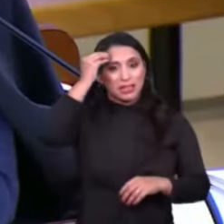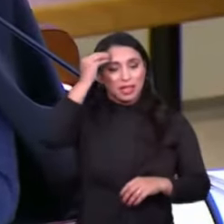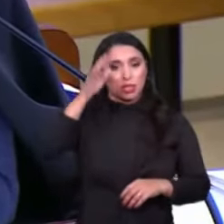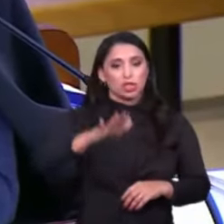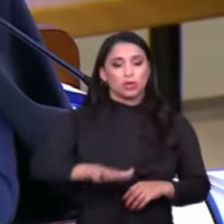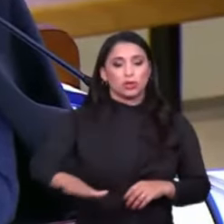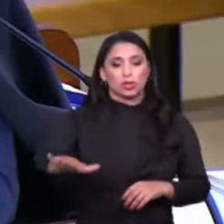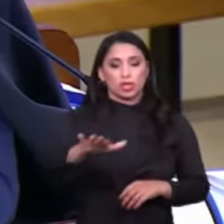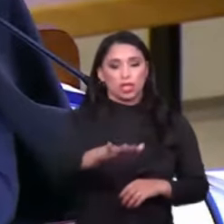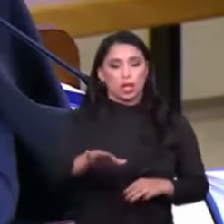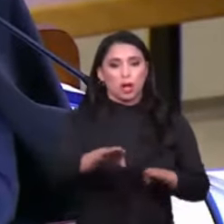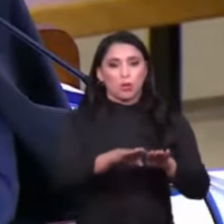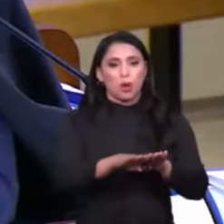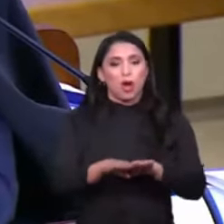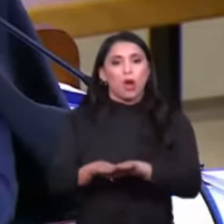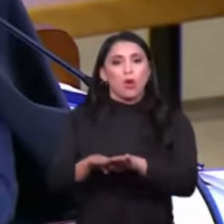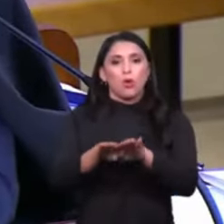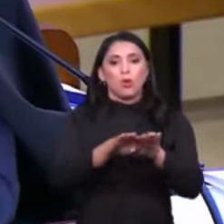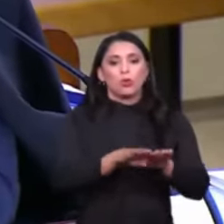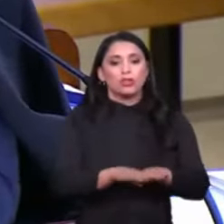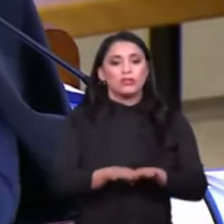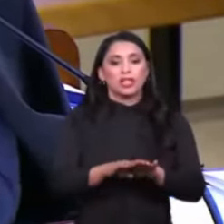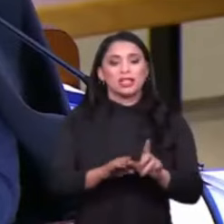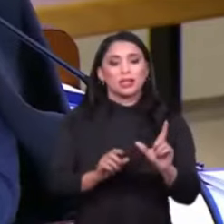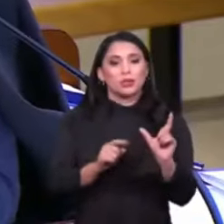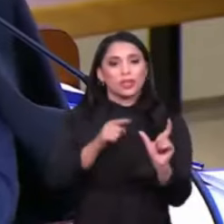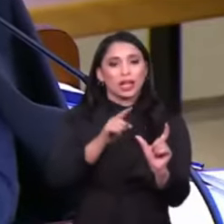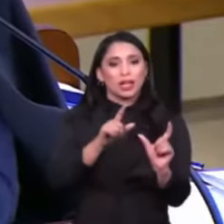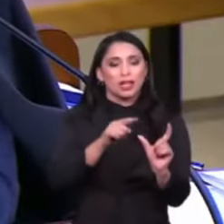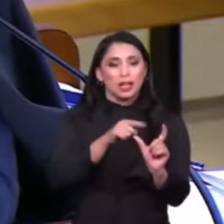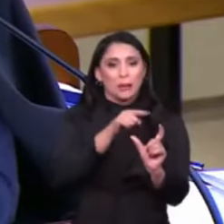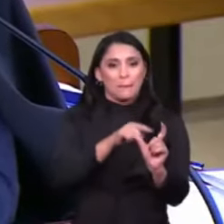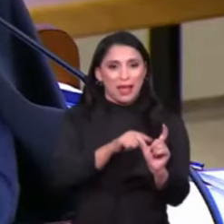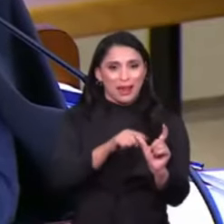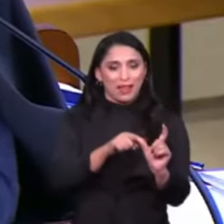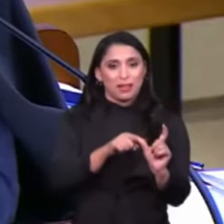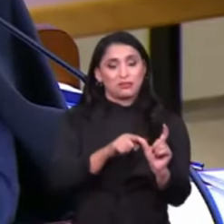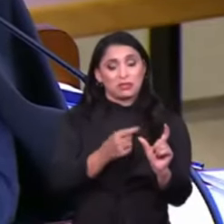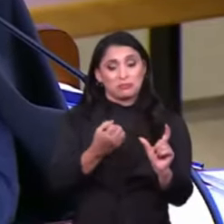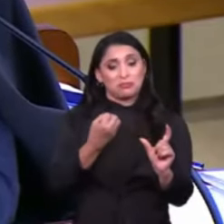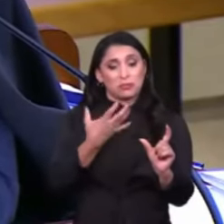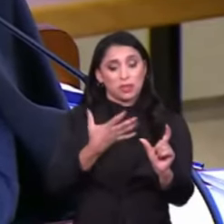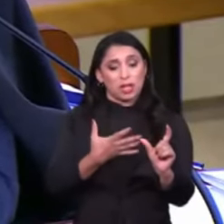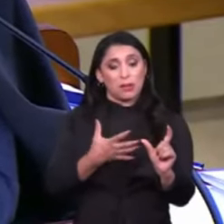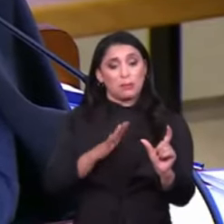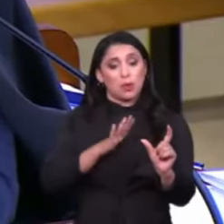breve unificação da terminologia é conveniente.